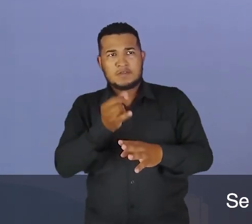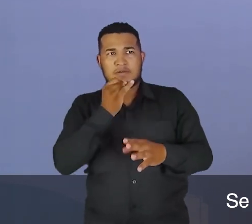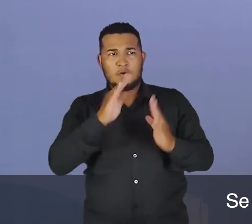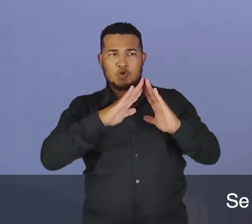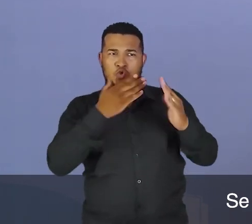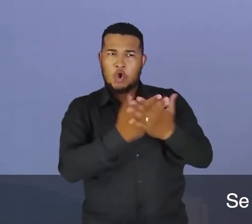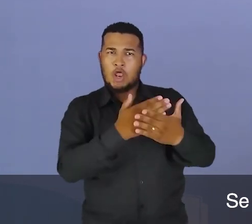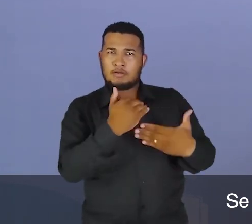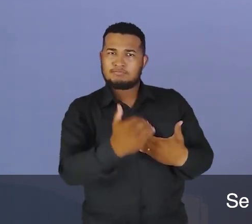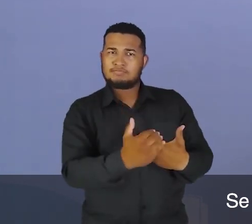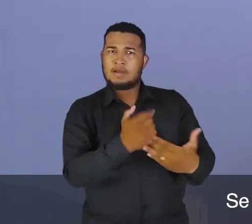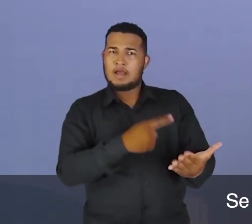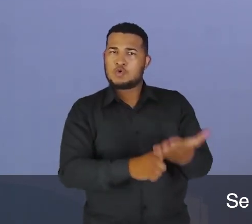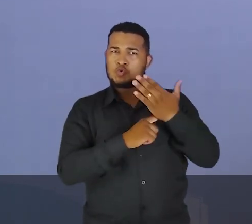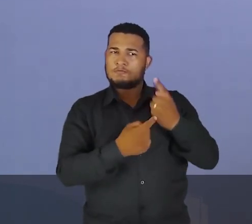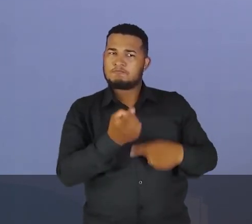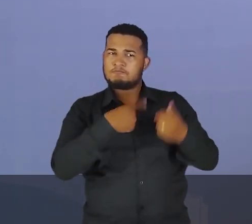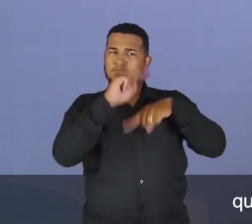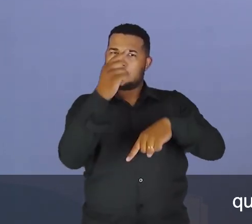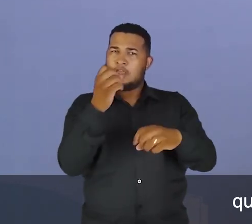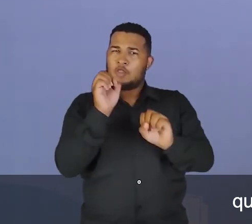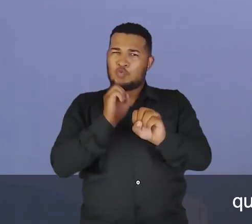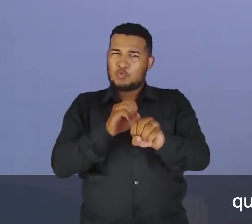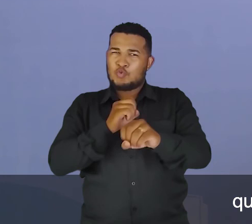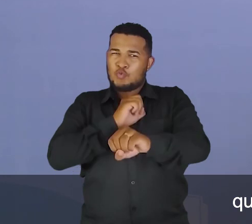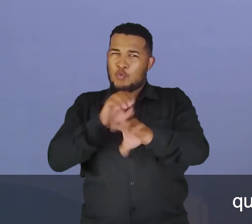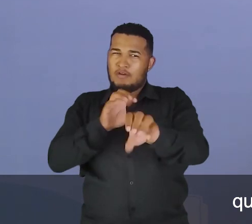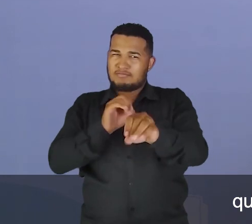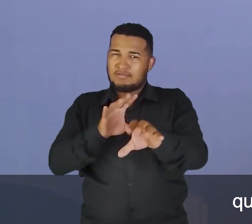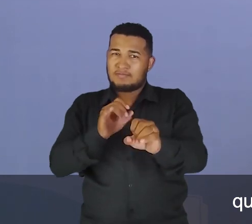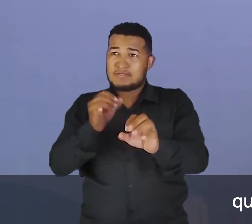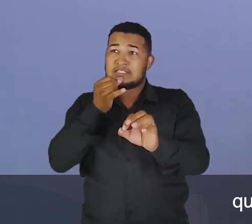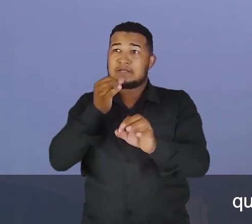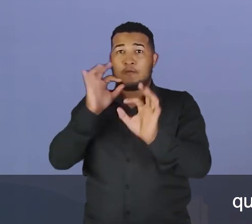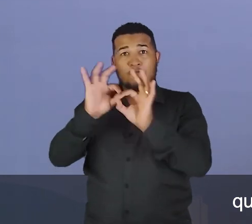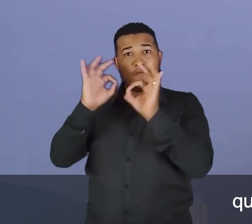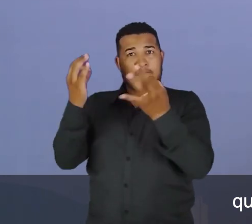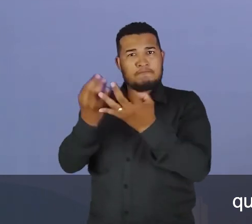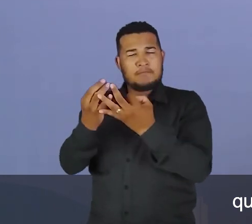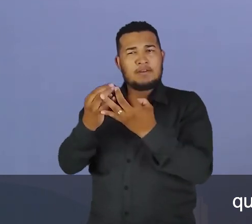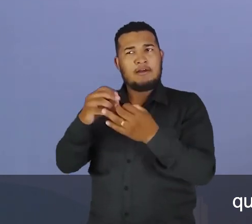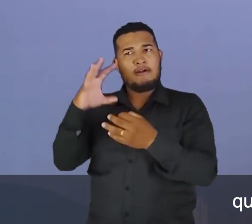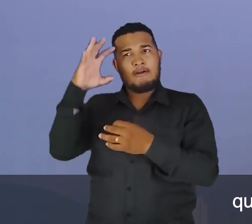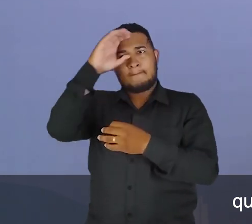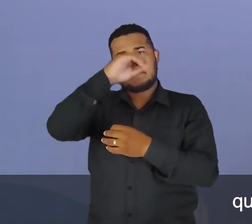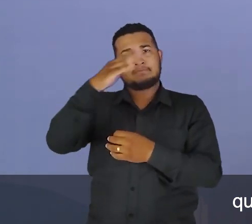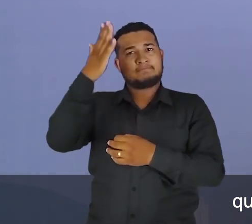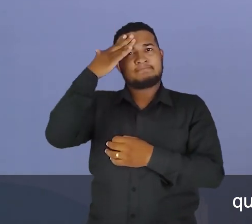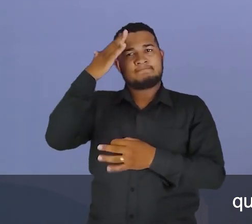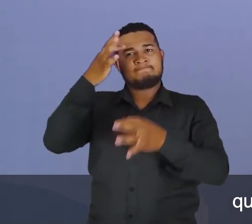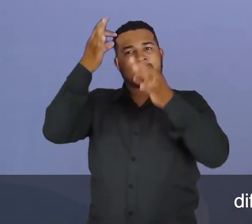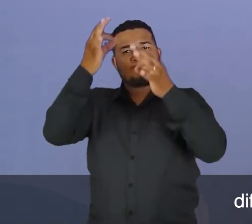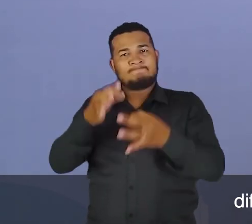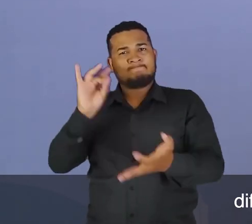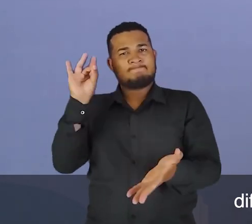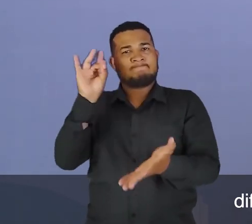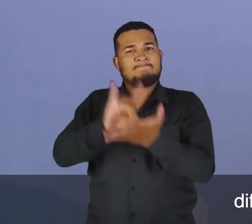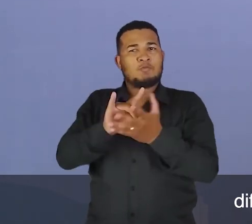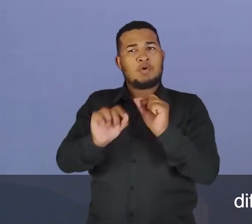para a educação, se a família entendeu que nós precisamos, de uma vez por todas, ser um